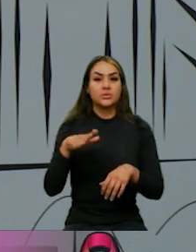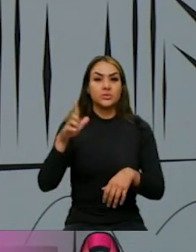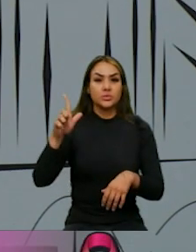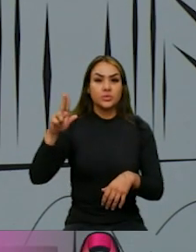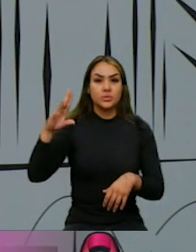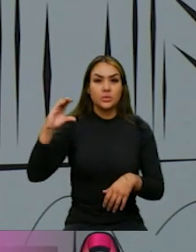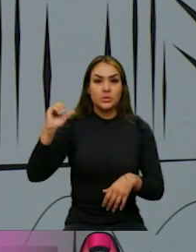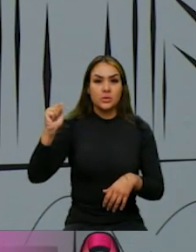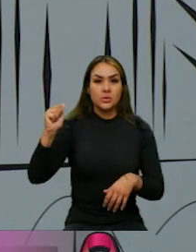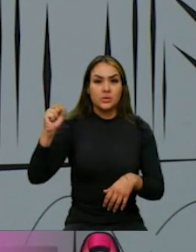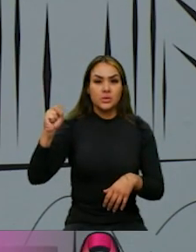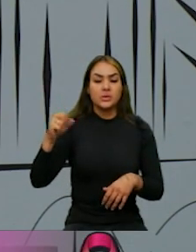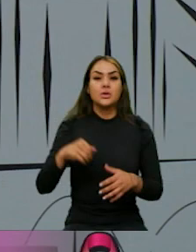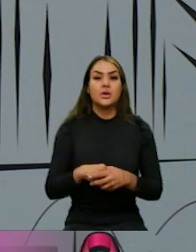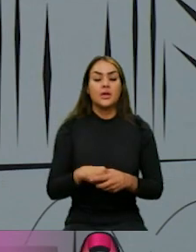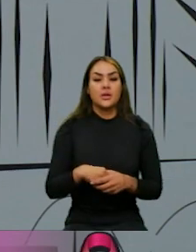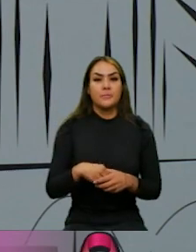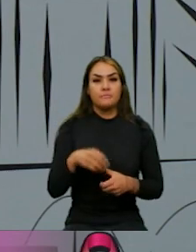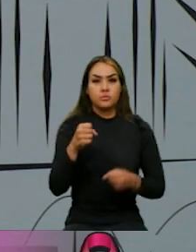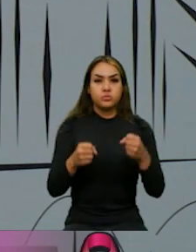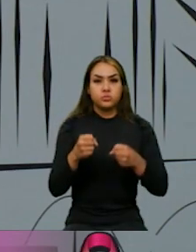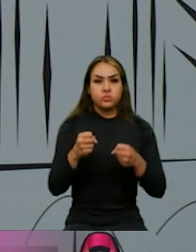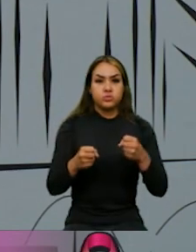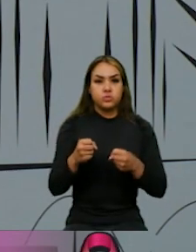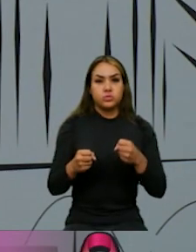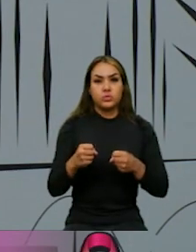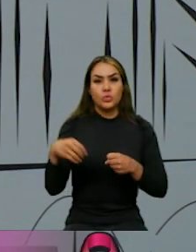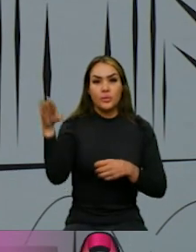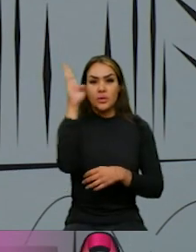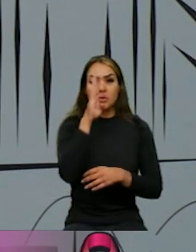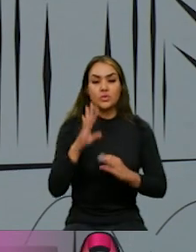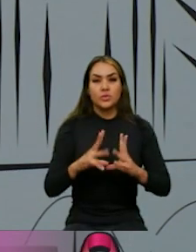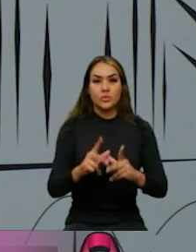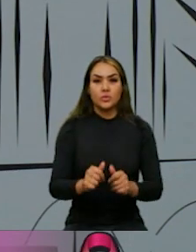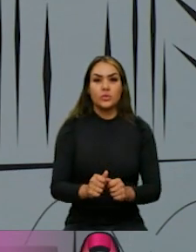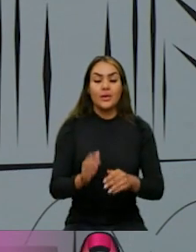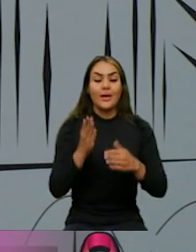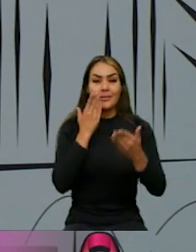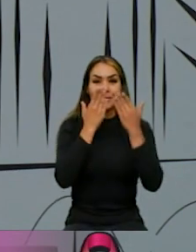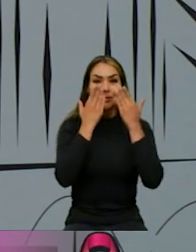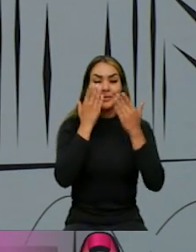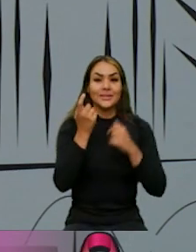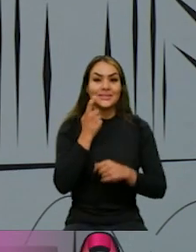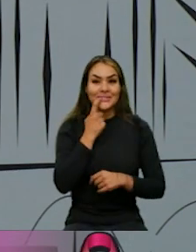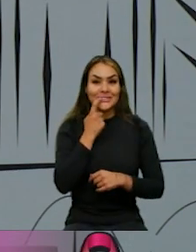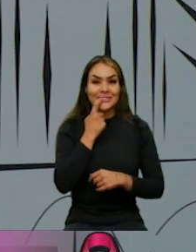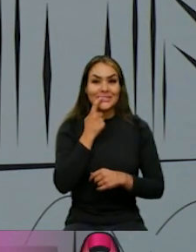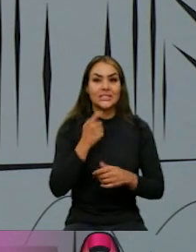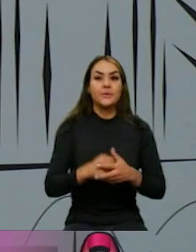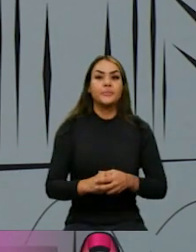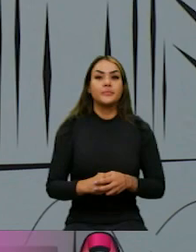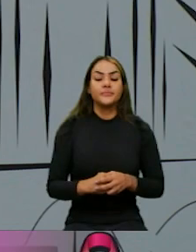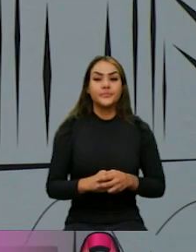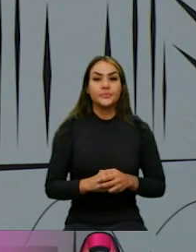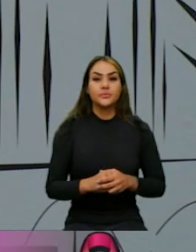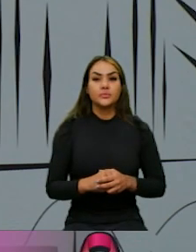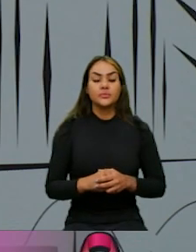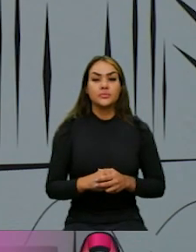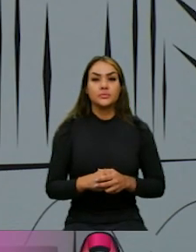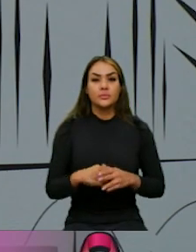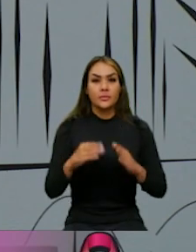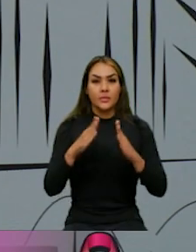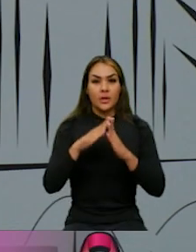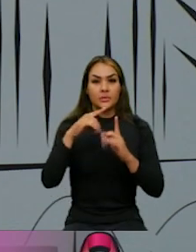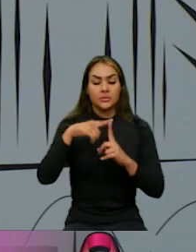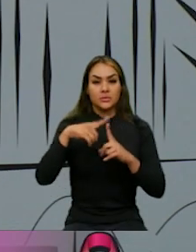atendimentos gratuitos na área odontológica e servindo a população. A Igreja Evangelho